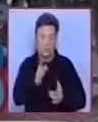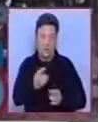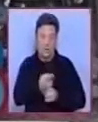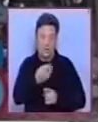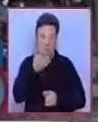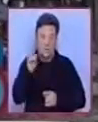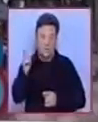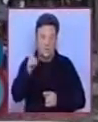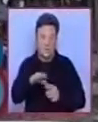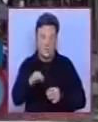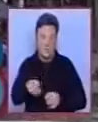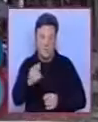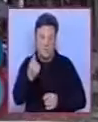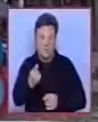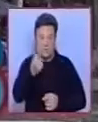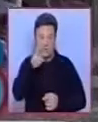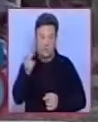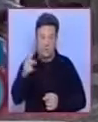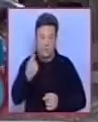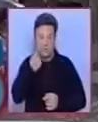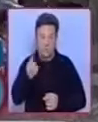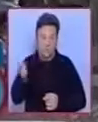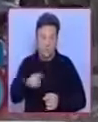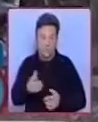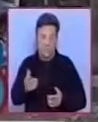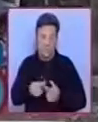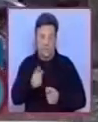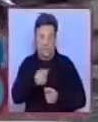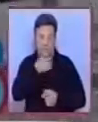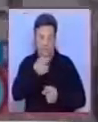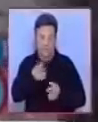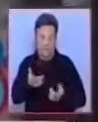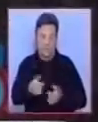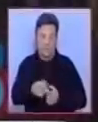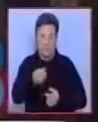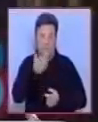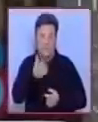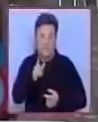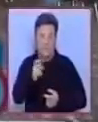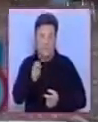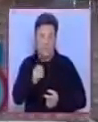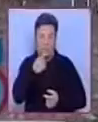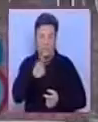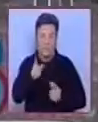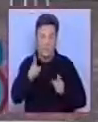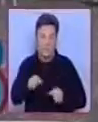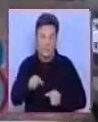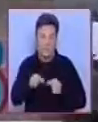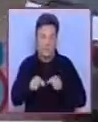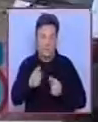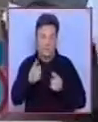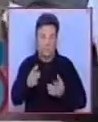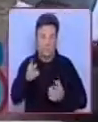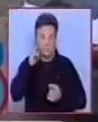países também. E, portanto, é mais um motivo para quem cá vem voltar, não é? E é disso que se trata. Muito obrigada, Luís. Obrigado. Dizer também que esta é uma